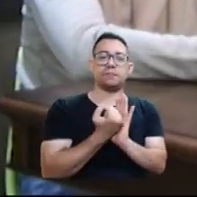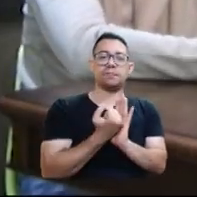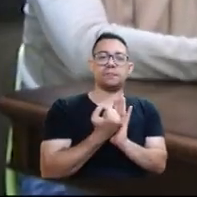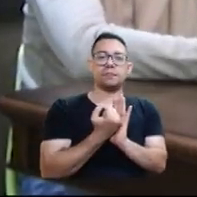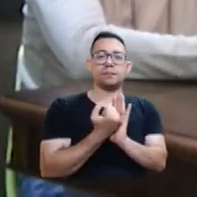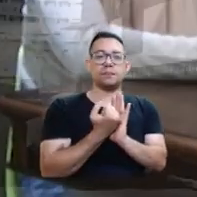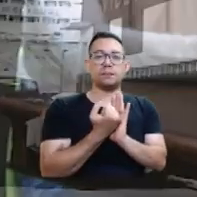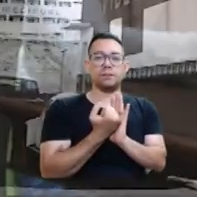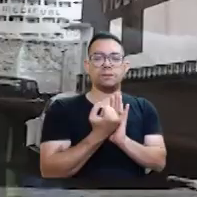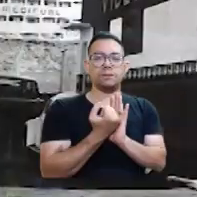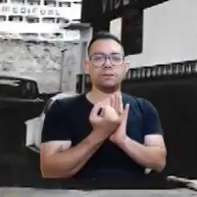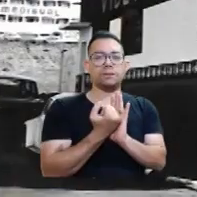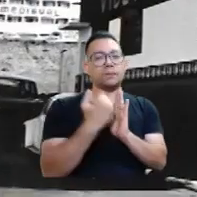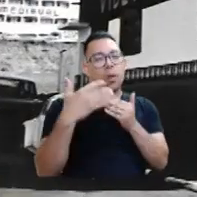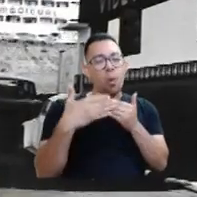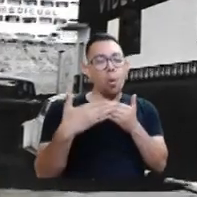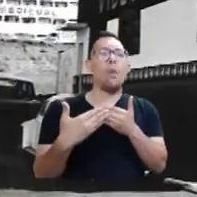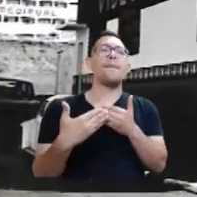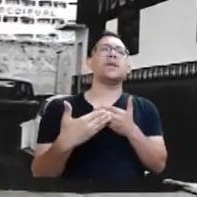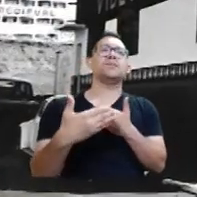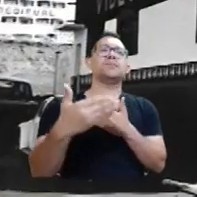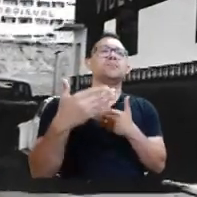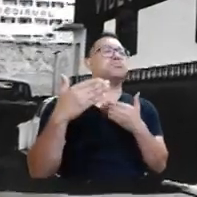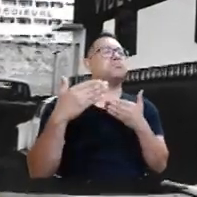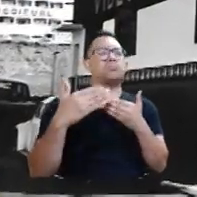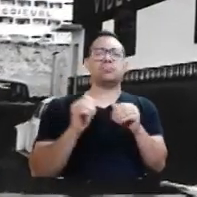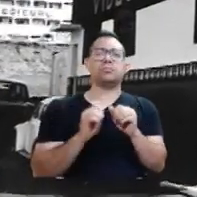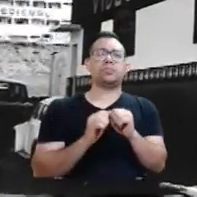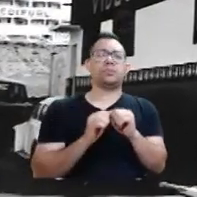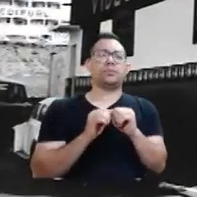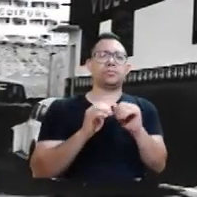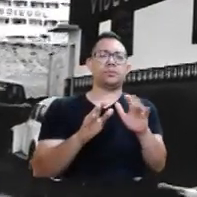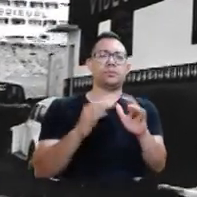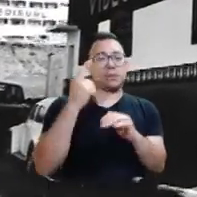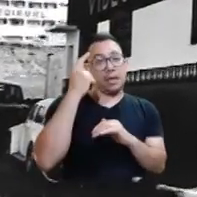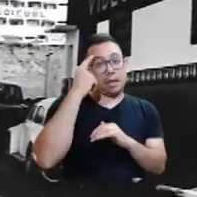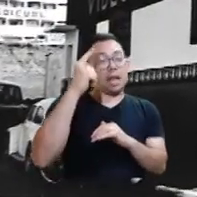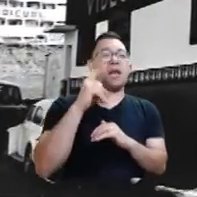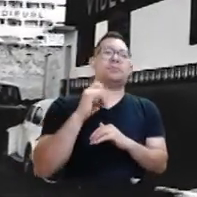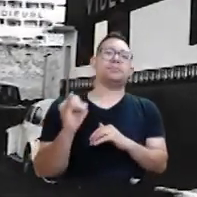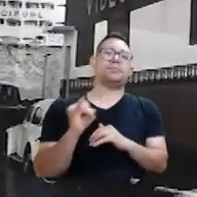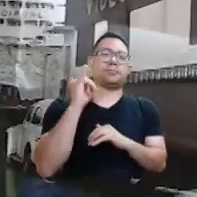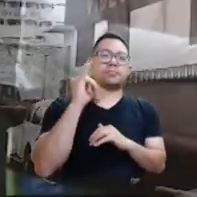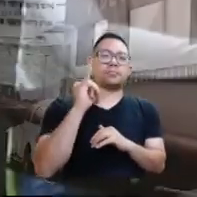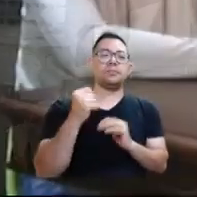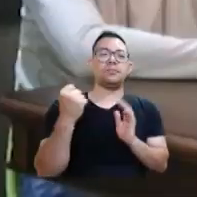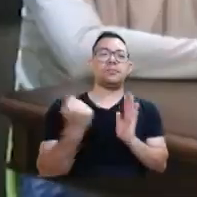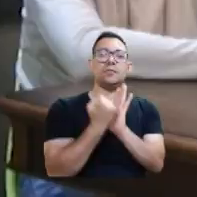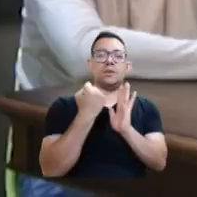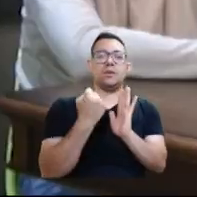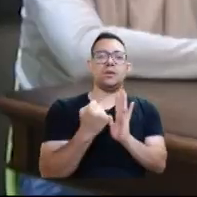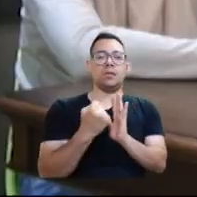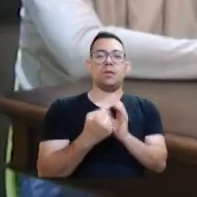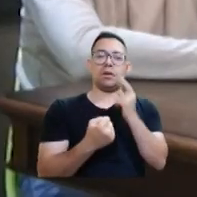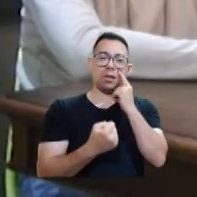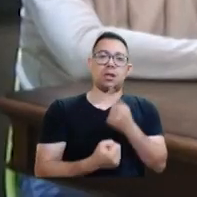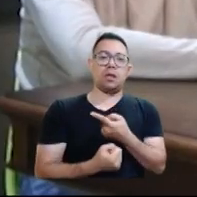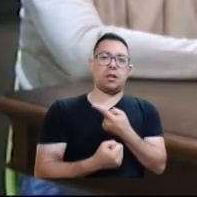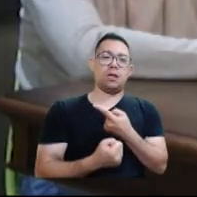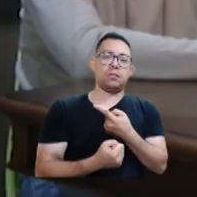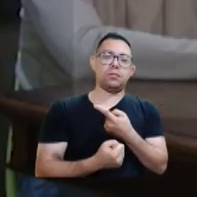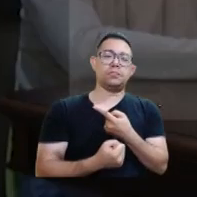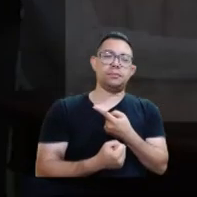mantivemos a grafia antiga, né, e a partir daí a gente começou a trabalhar essa ideia.